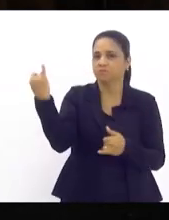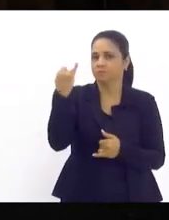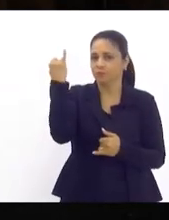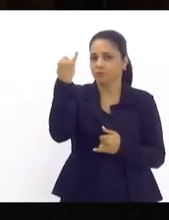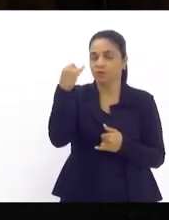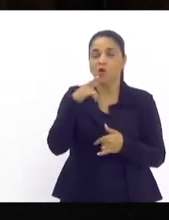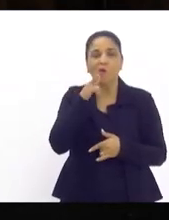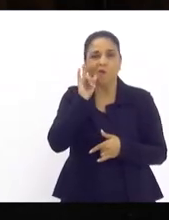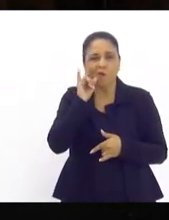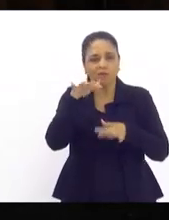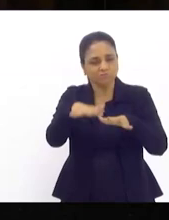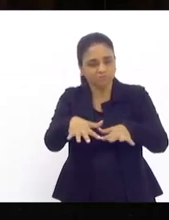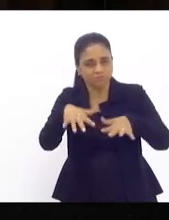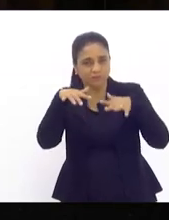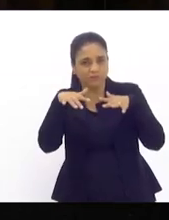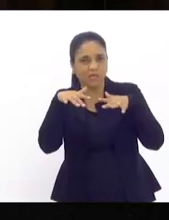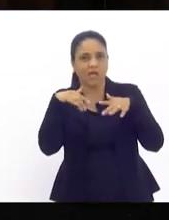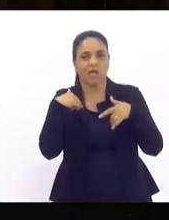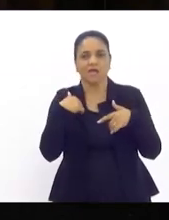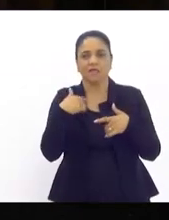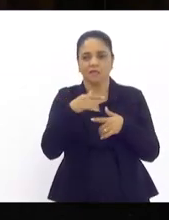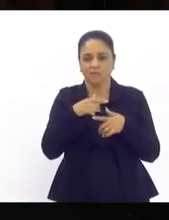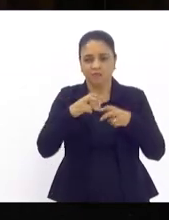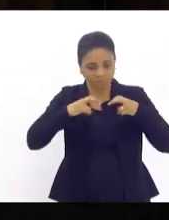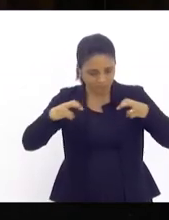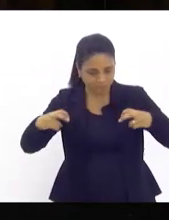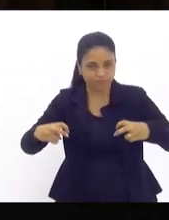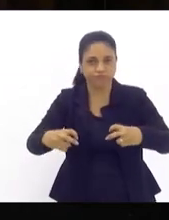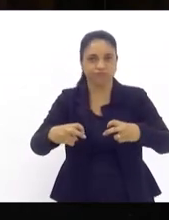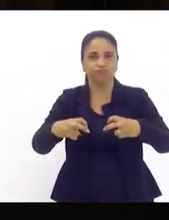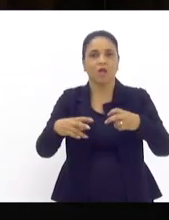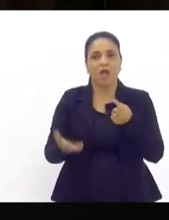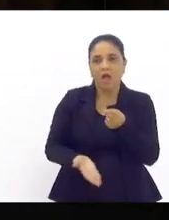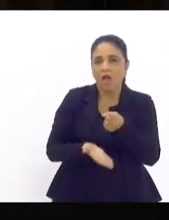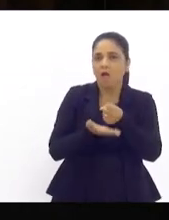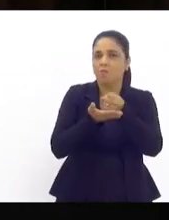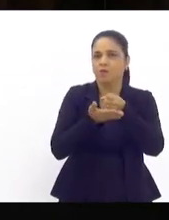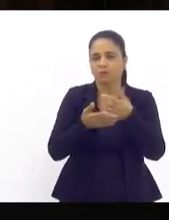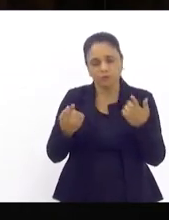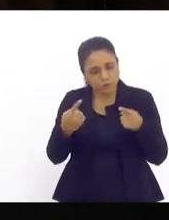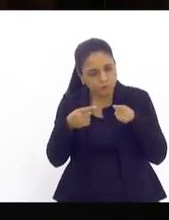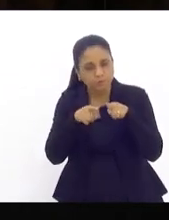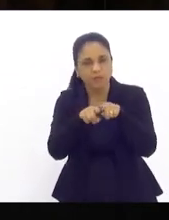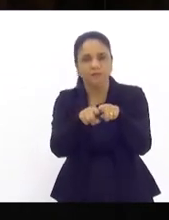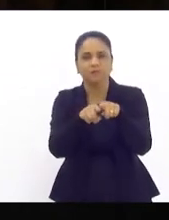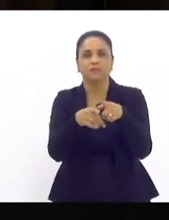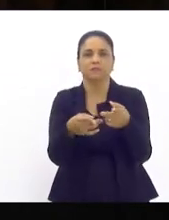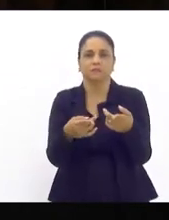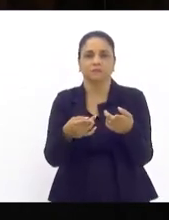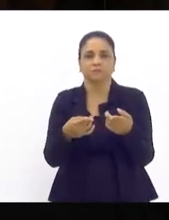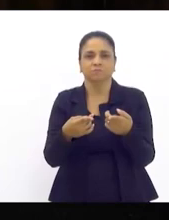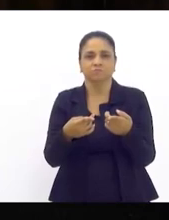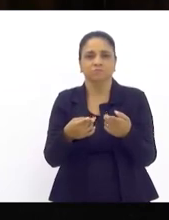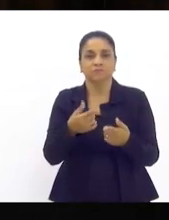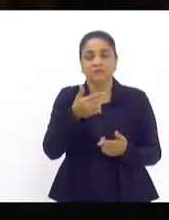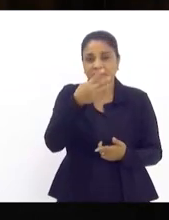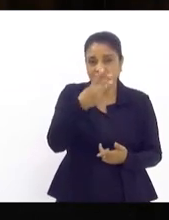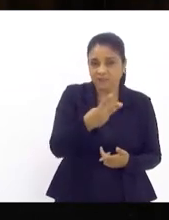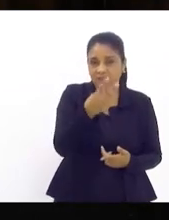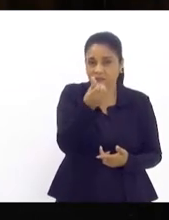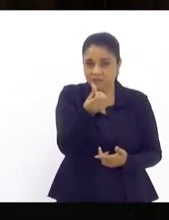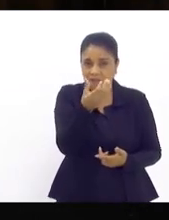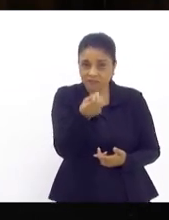plenária do nosso mandato, uma plenária com alguns apoiadores, tivemos aproximadamente de 360 a